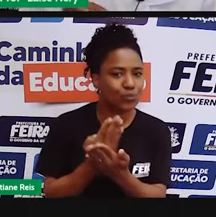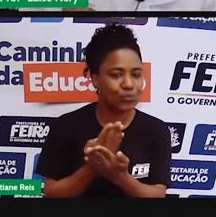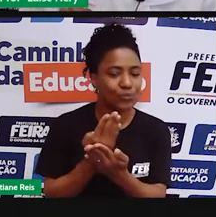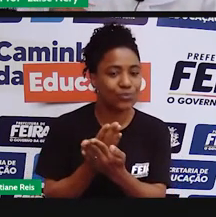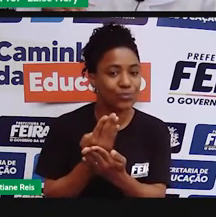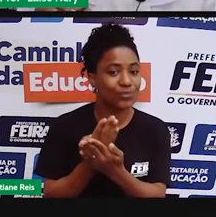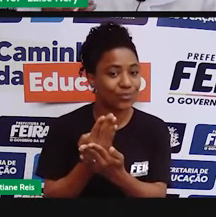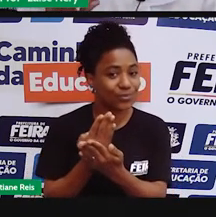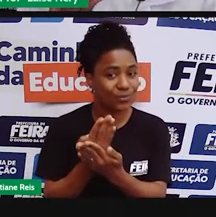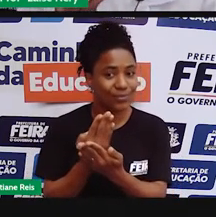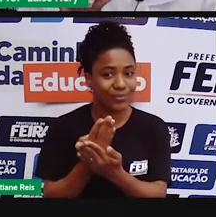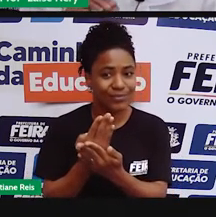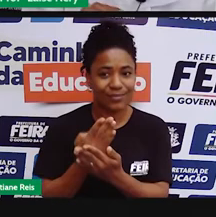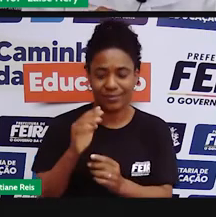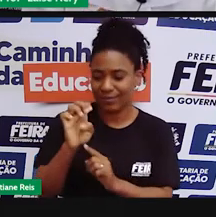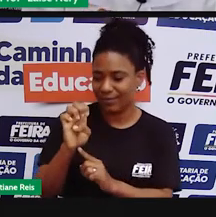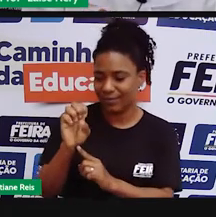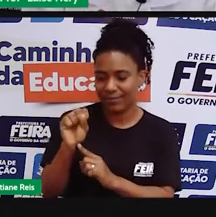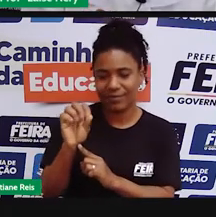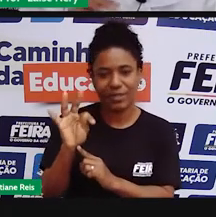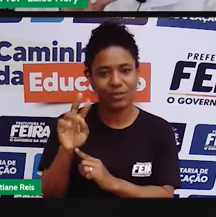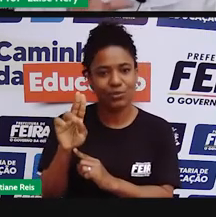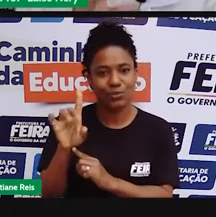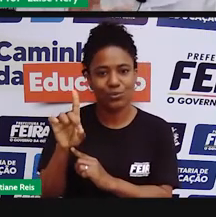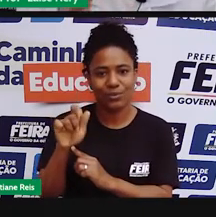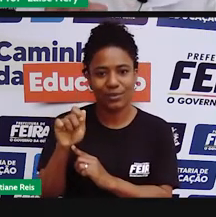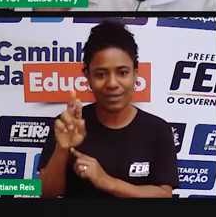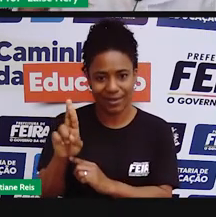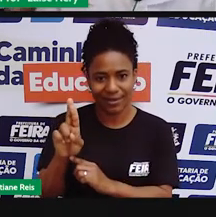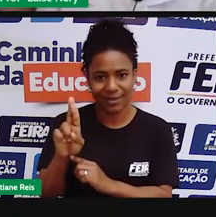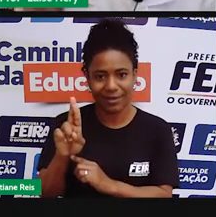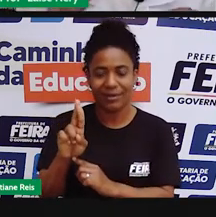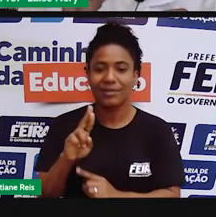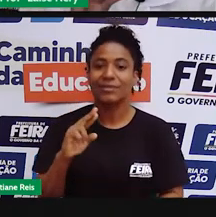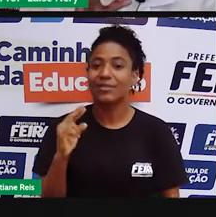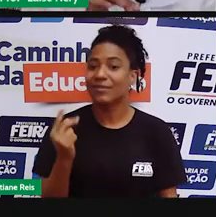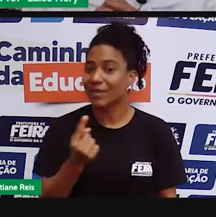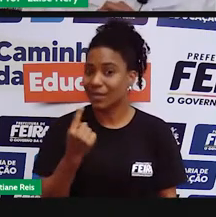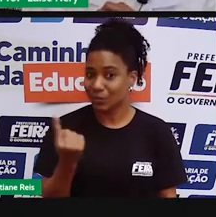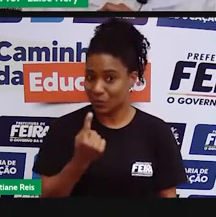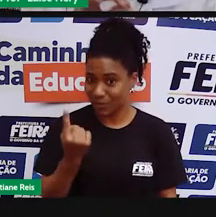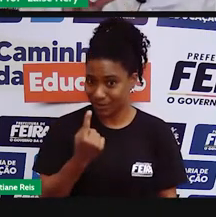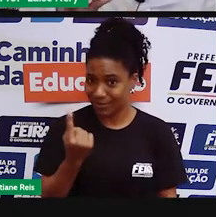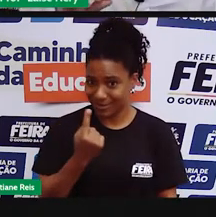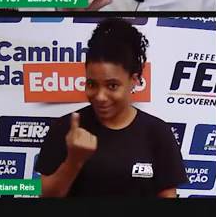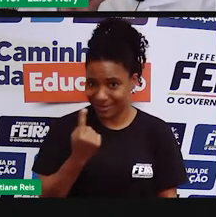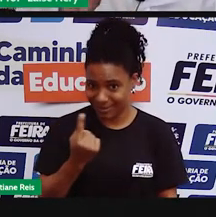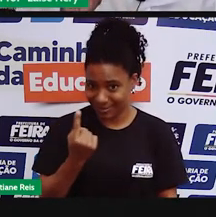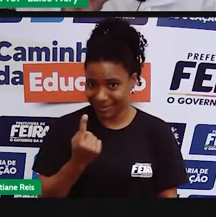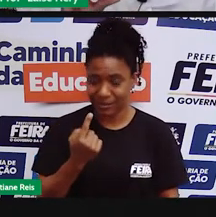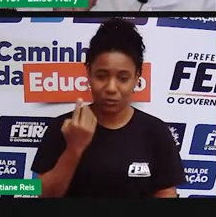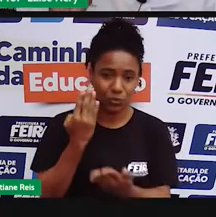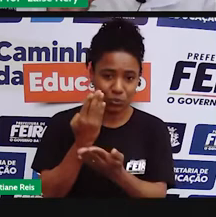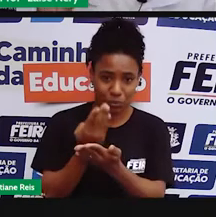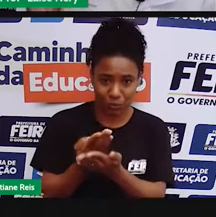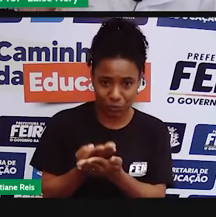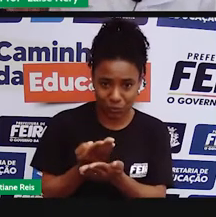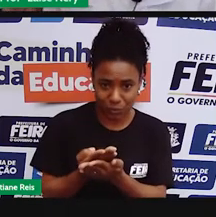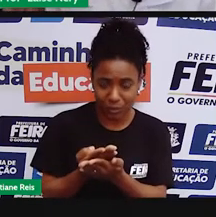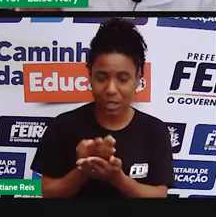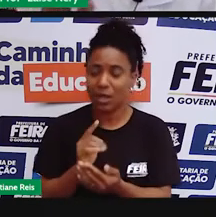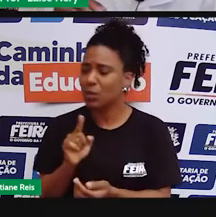a gente pode ver que, se ele estiver no singular, ele vai estar de uma forma: estudo,